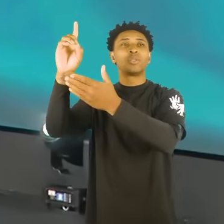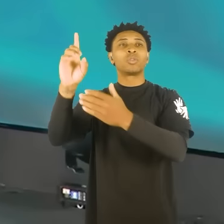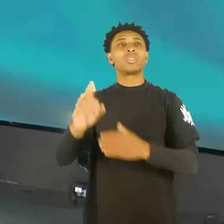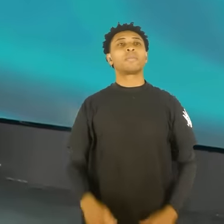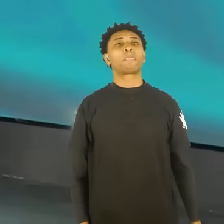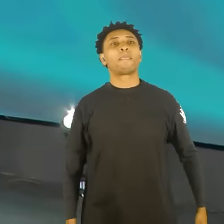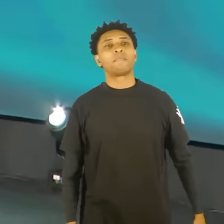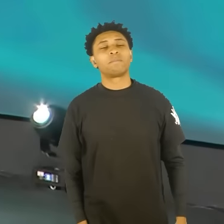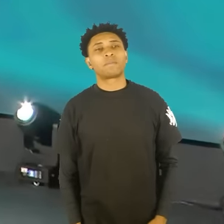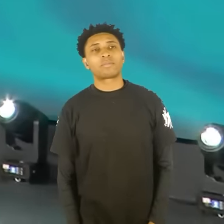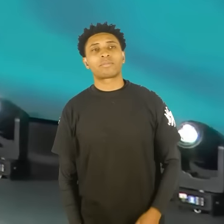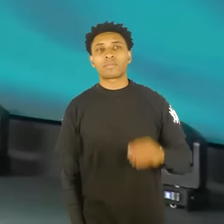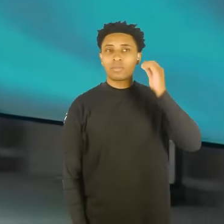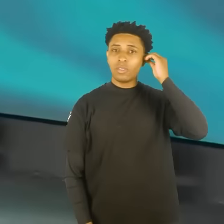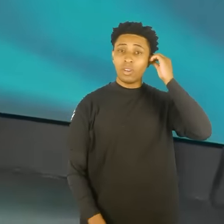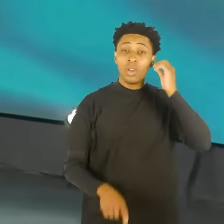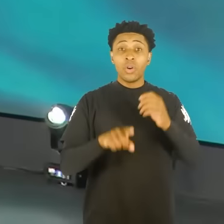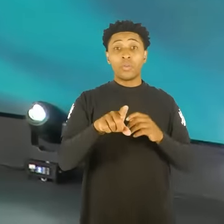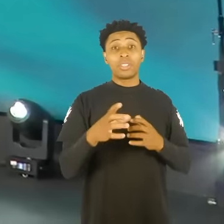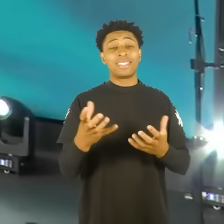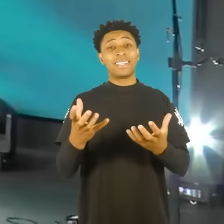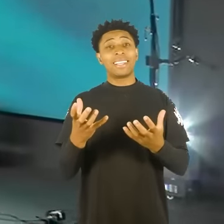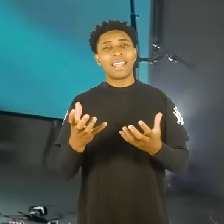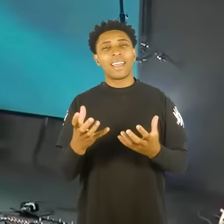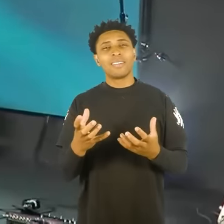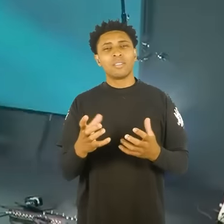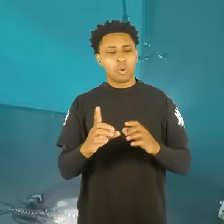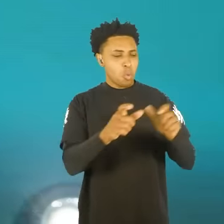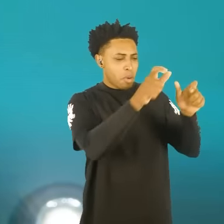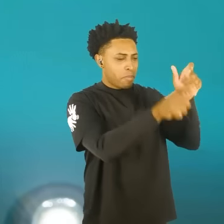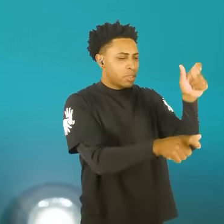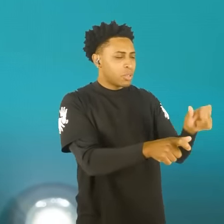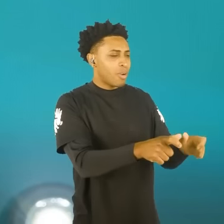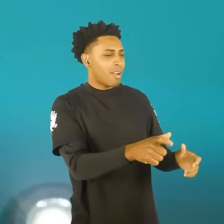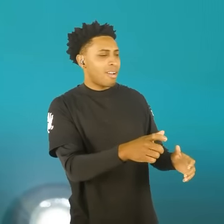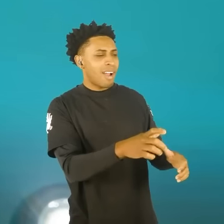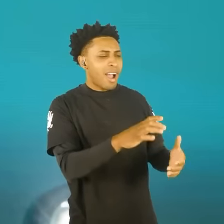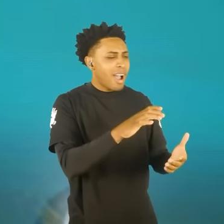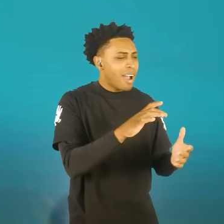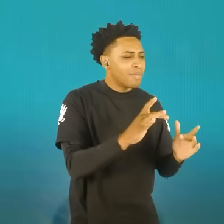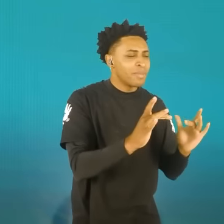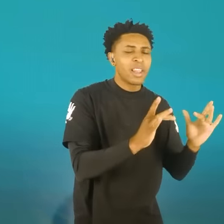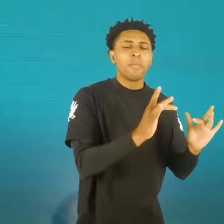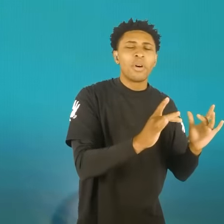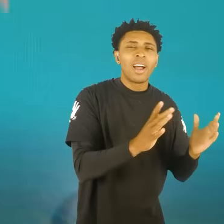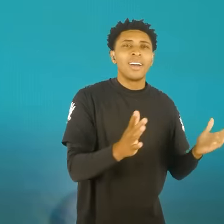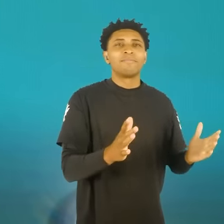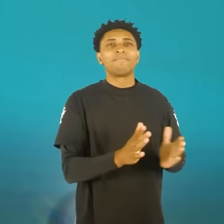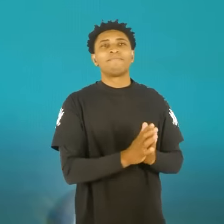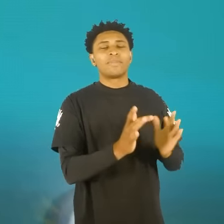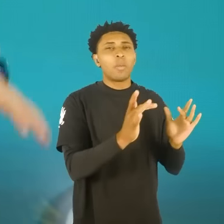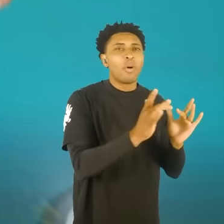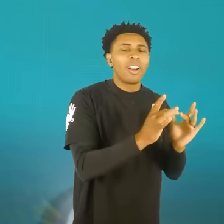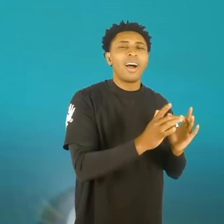para namorar? Perceba como ele está num culto. Culto revela muito sobre nós. A forma como nós cultuamos, a forma como levamos as coisas